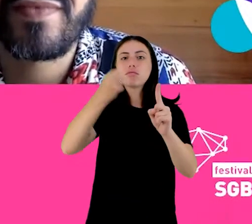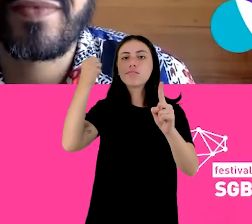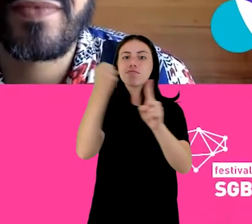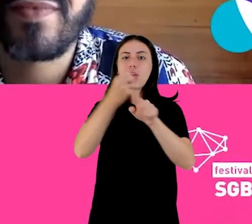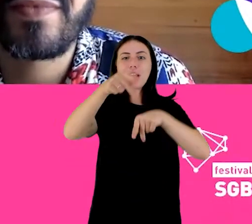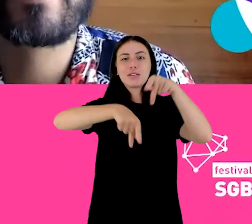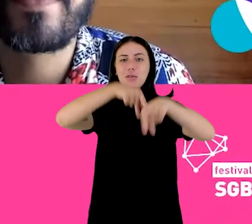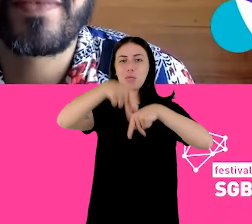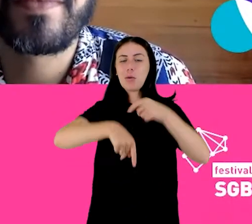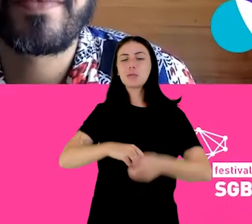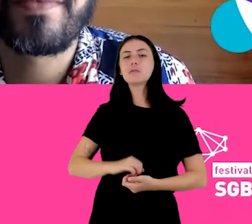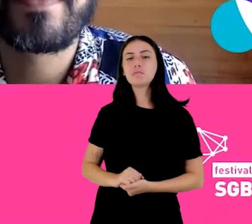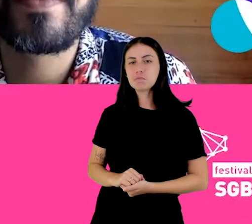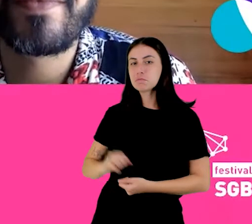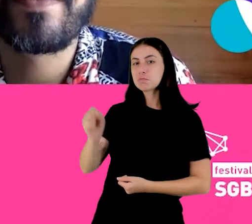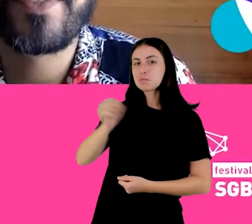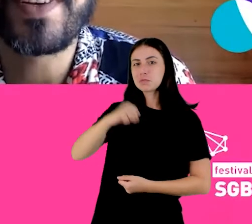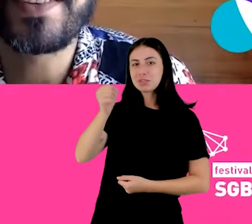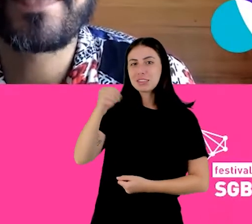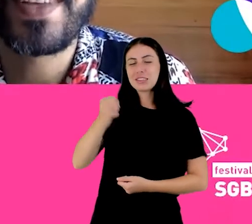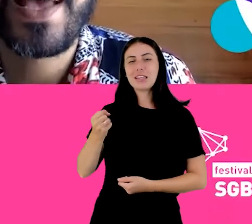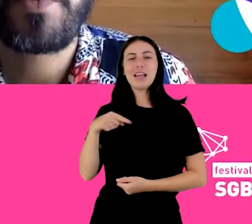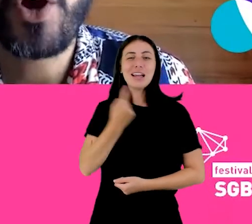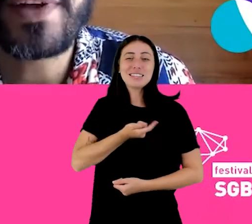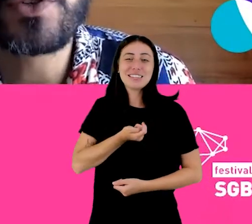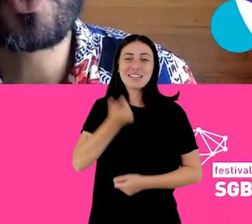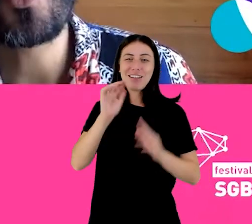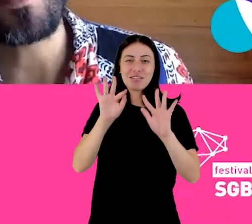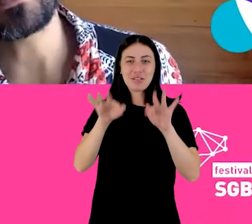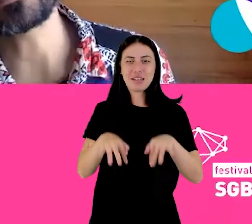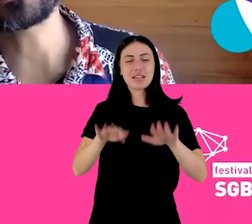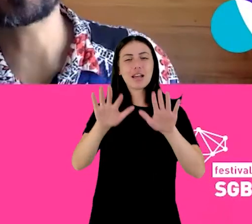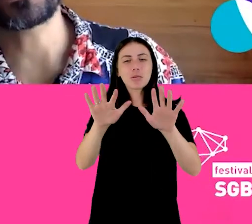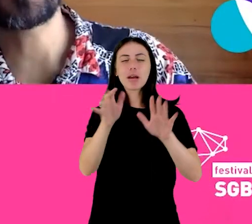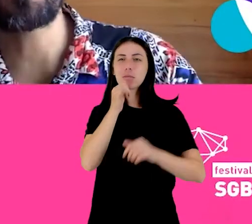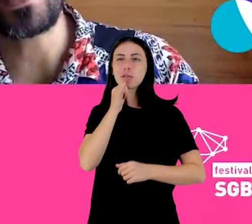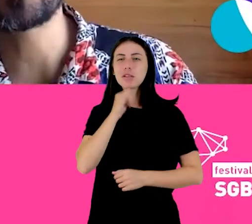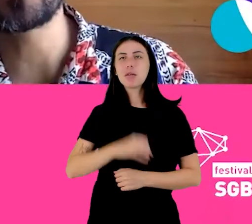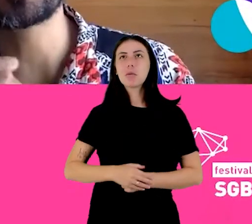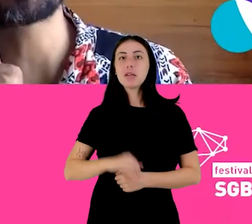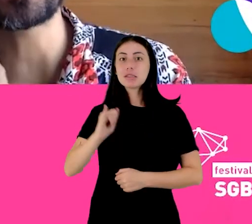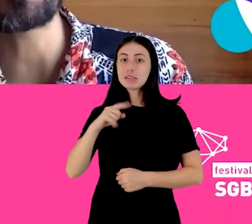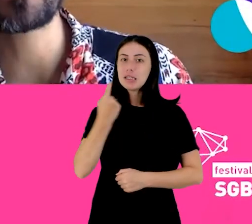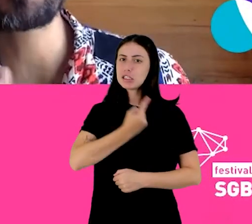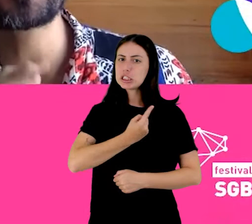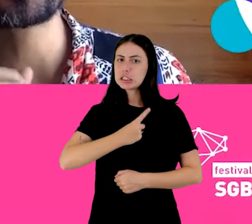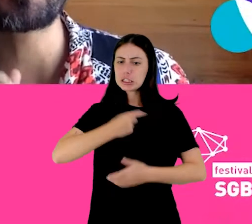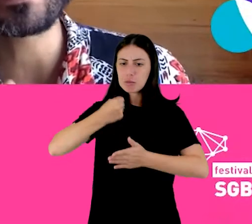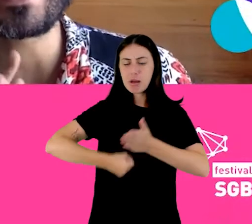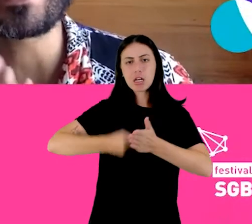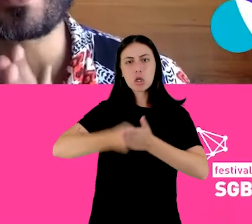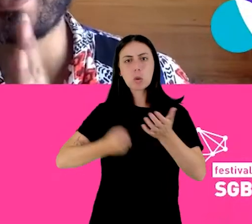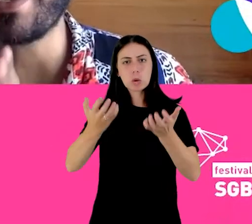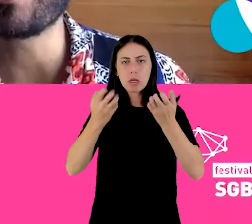distribuição de impacto como ninguém, sabe? Sim. Porque começa tudo com... A sensação que dá que um impacto, estamos acabando um minutinho,